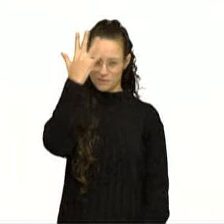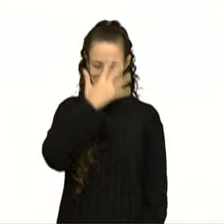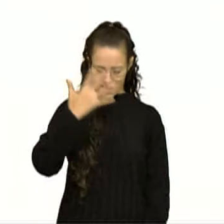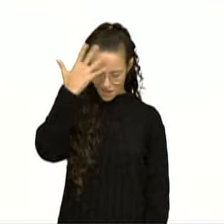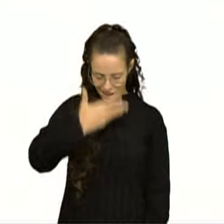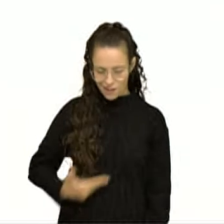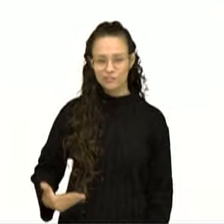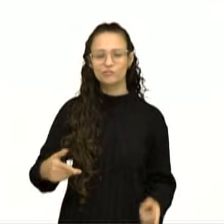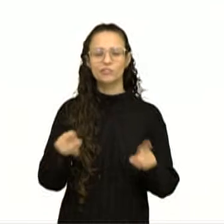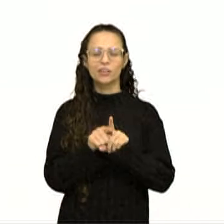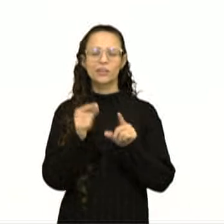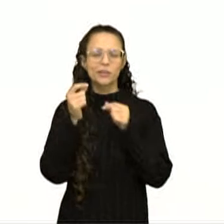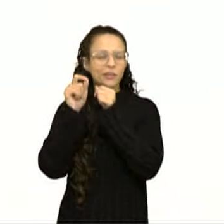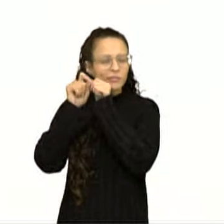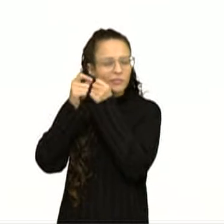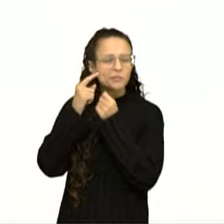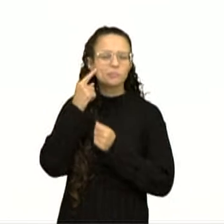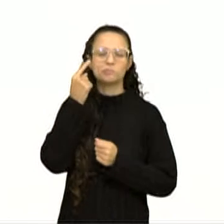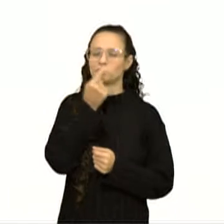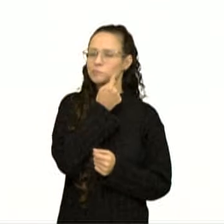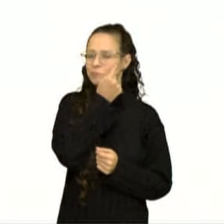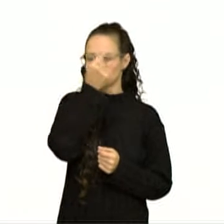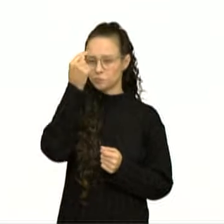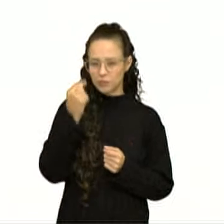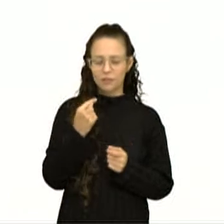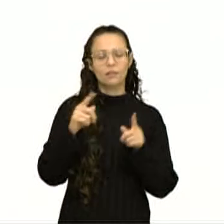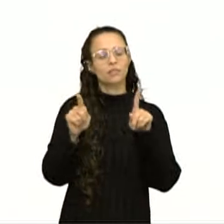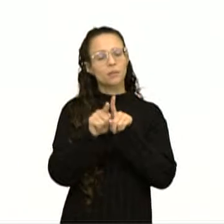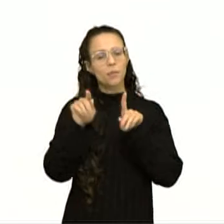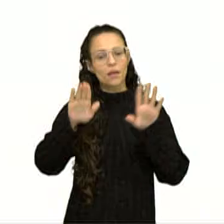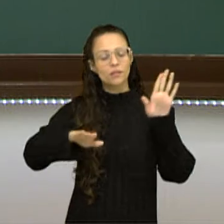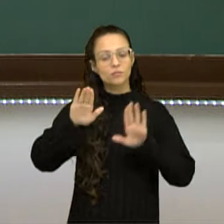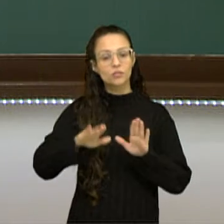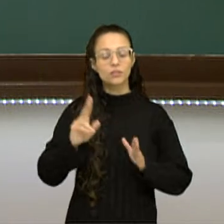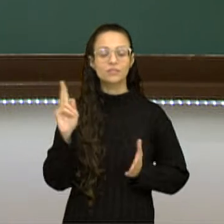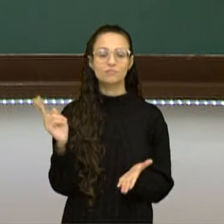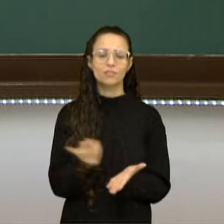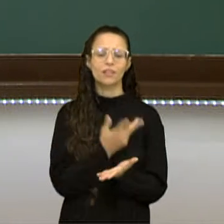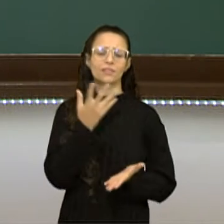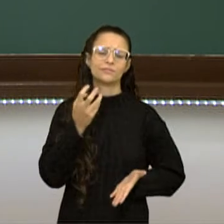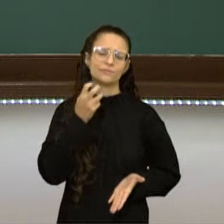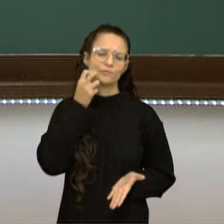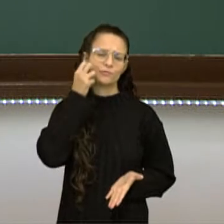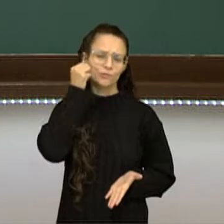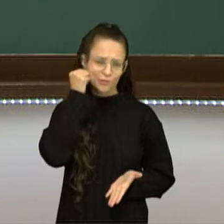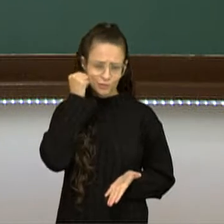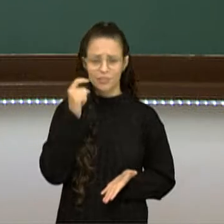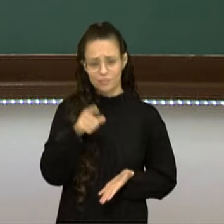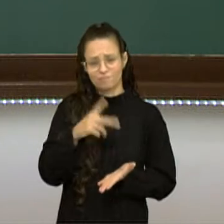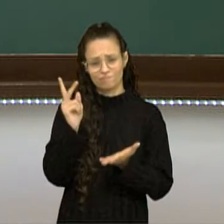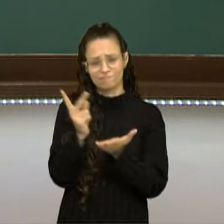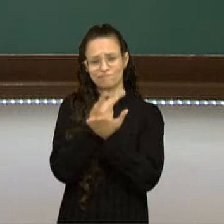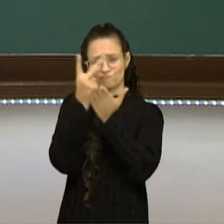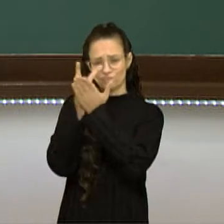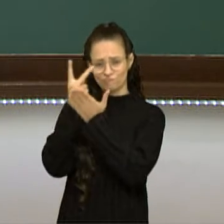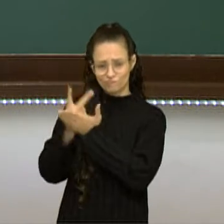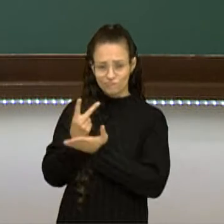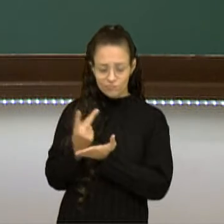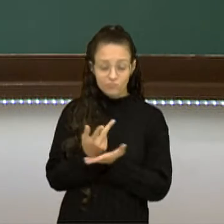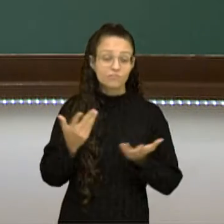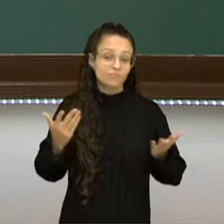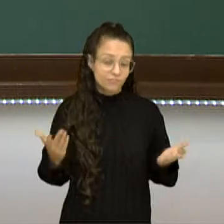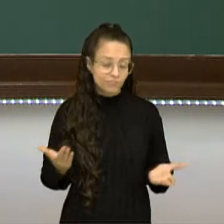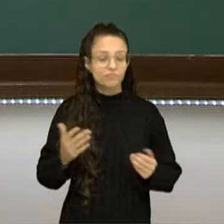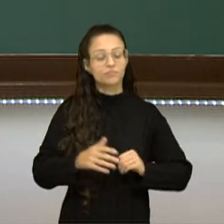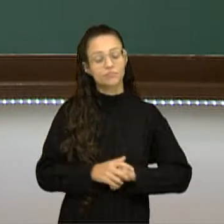Às vezes espinhas. Às vezes nesse período pode ser muito frustrante tudo isso acontecendo.